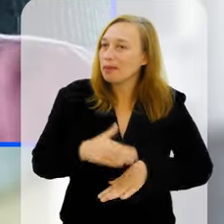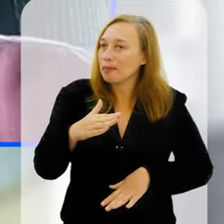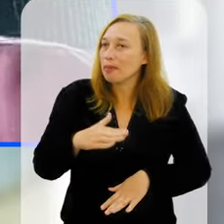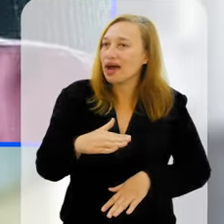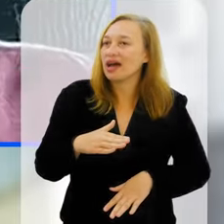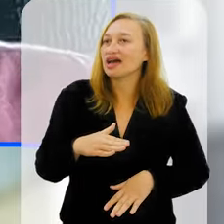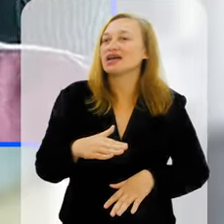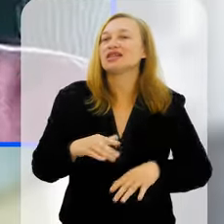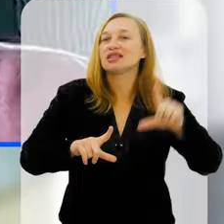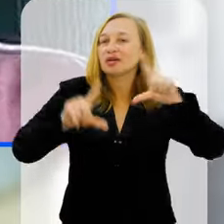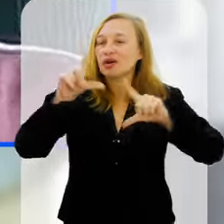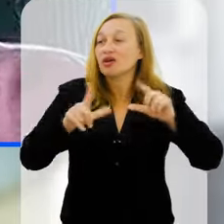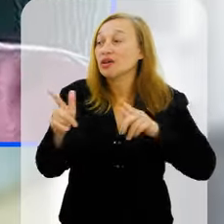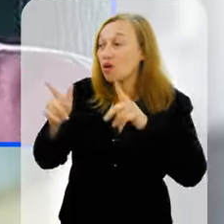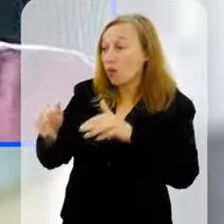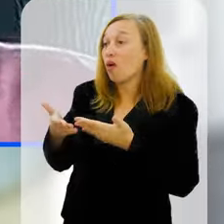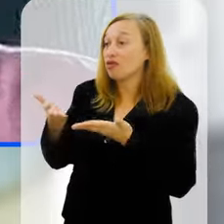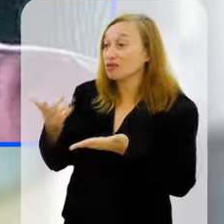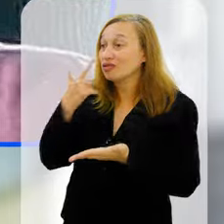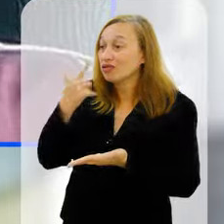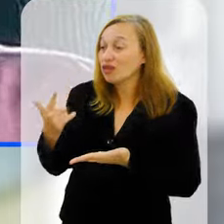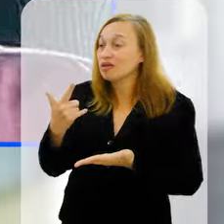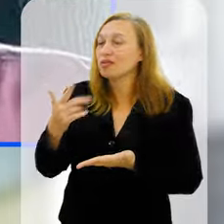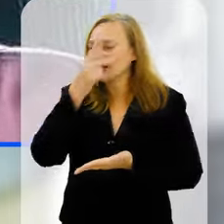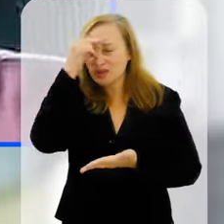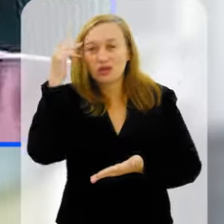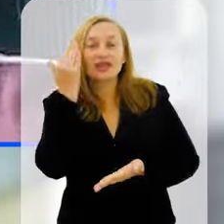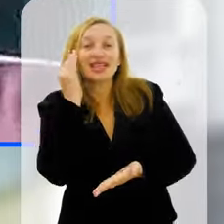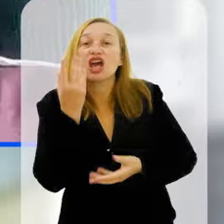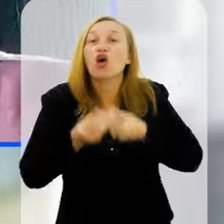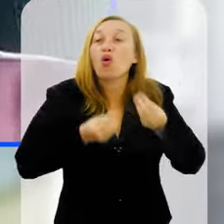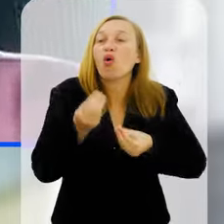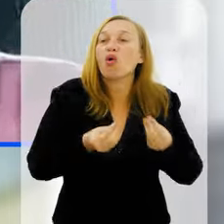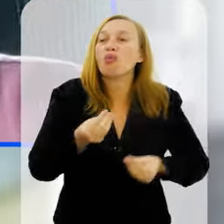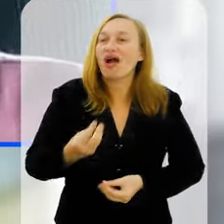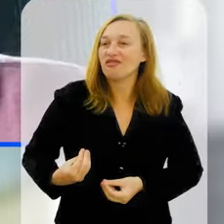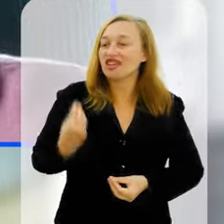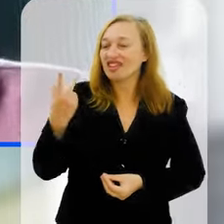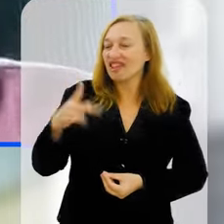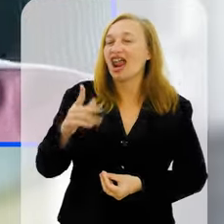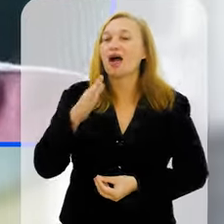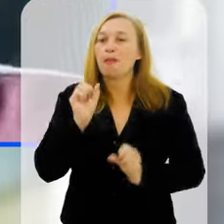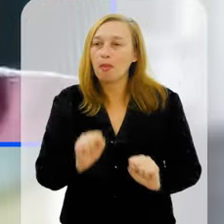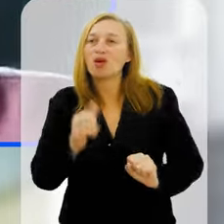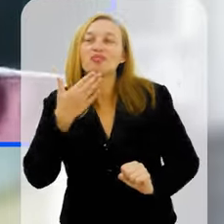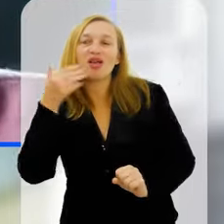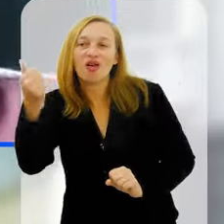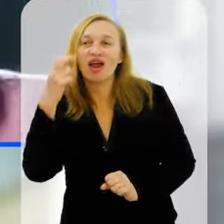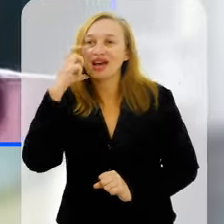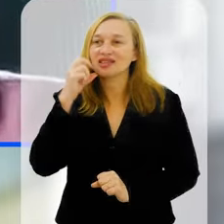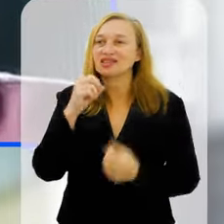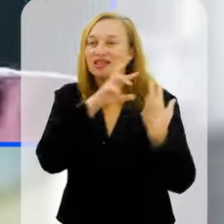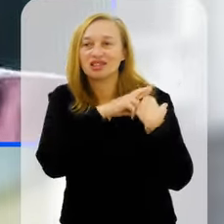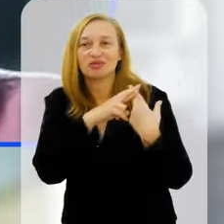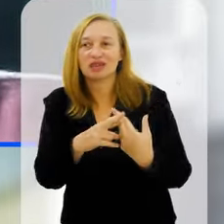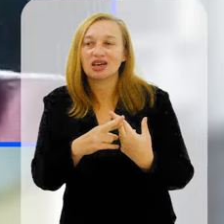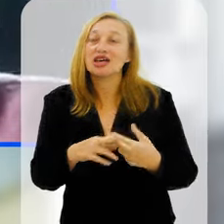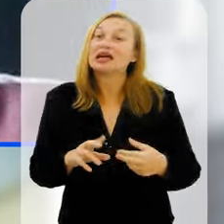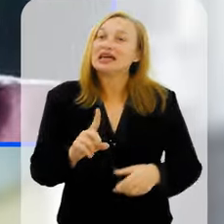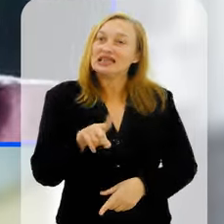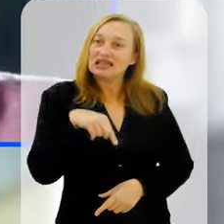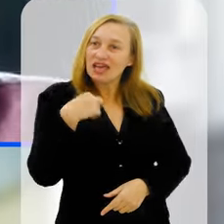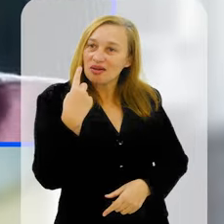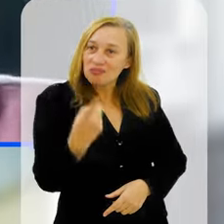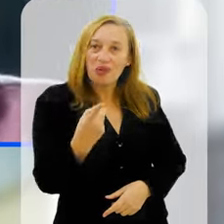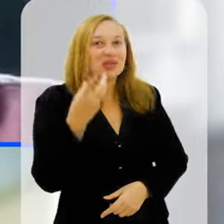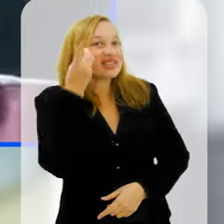TV Alerj que a gente precisa de ter mais espaço, mais programas como esse, para as pessoas entenderem, né, de como a vida delas pode